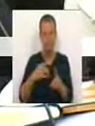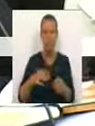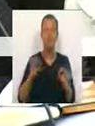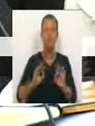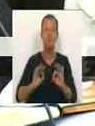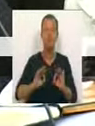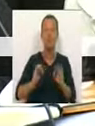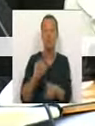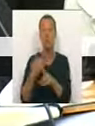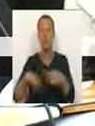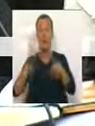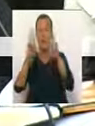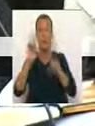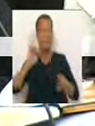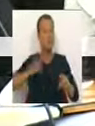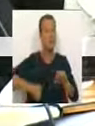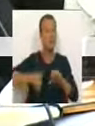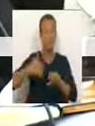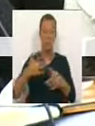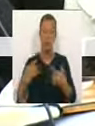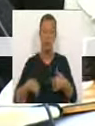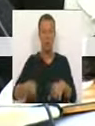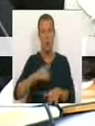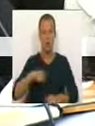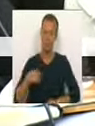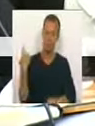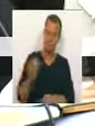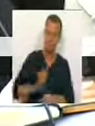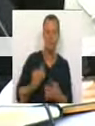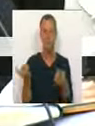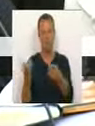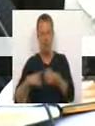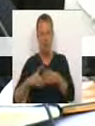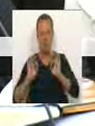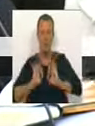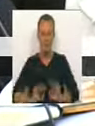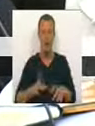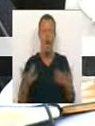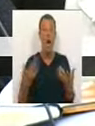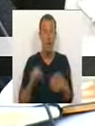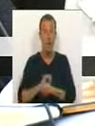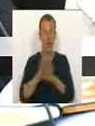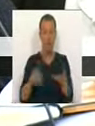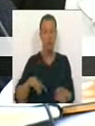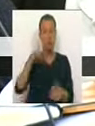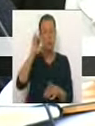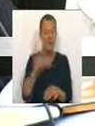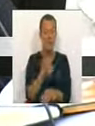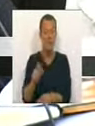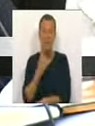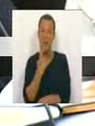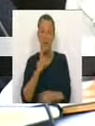por entendermos que é uma matéria muito importante e à qual devemos estar associados. Os factos ocorreram em 25 de abril e